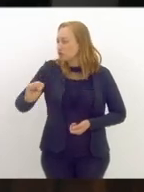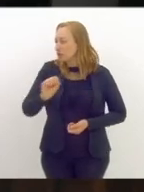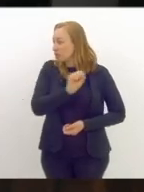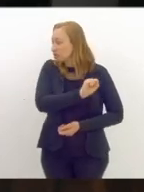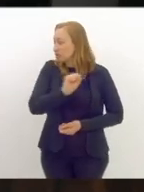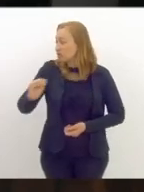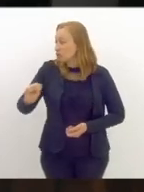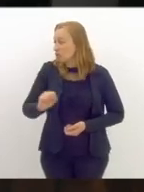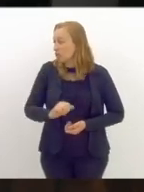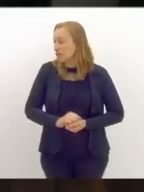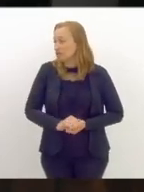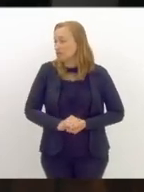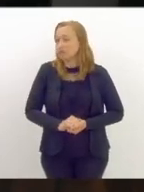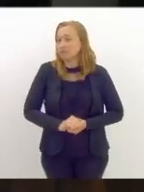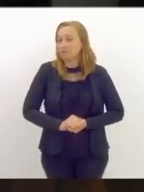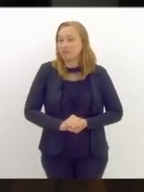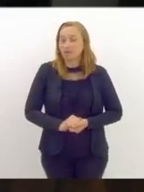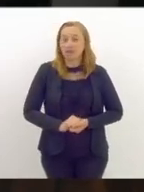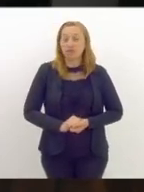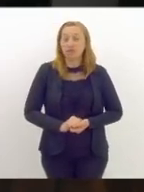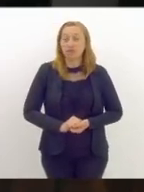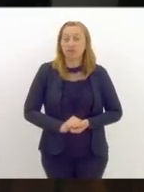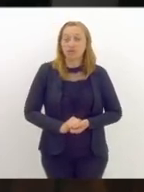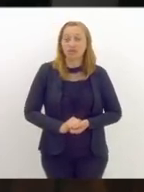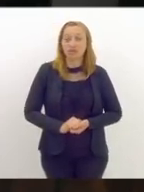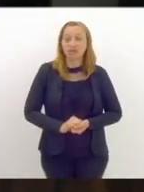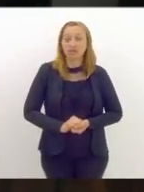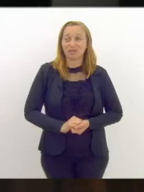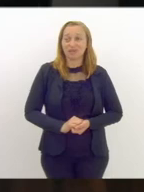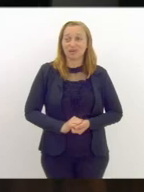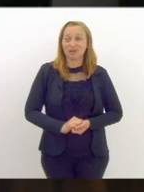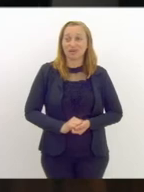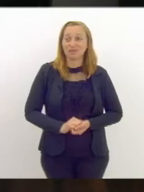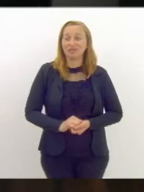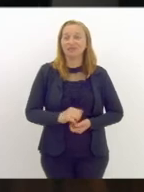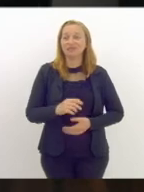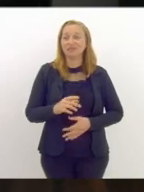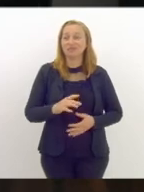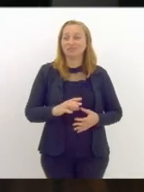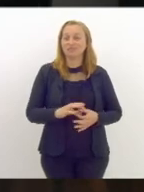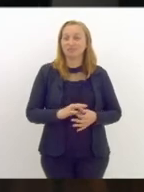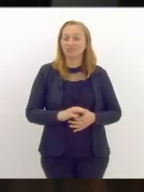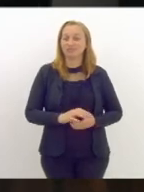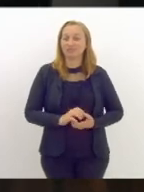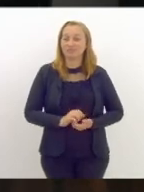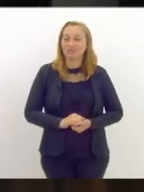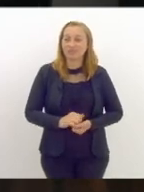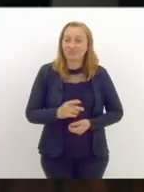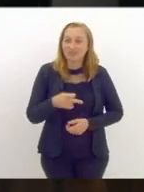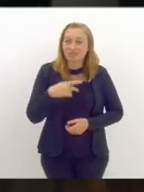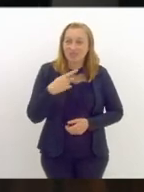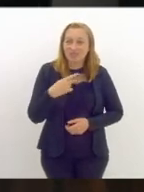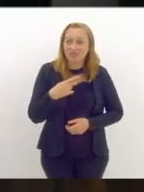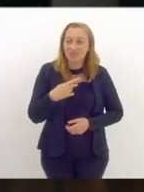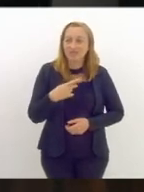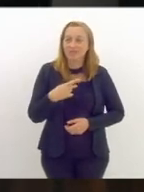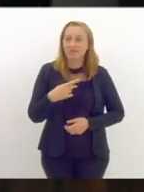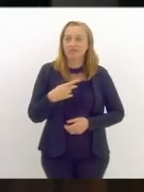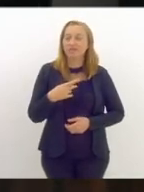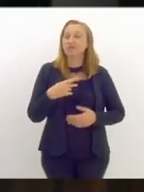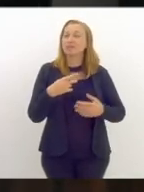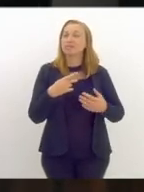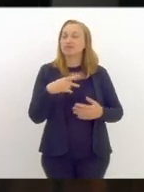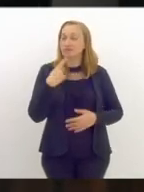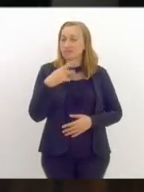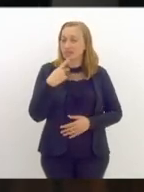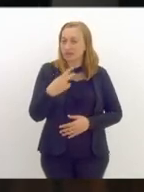o quanto de compromissos que o Dr. Paulo tem. Vou passar a palavra ao Dr. Paulo, se ele quiser usar a tribuna, fazer uma